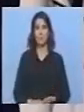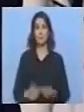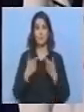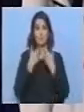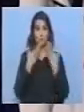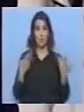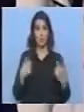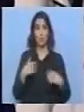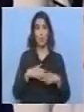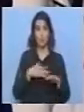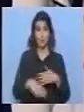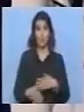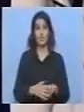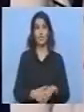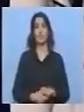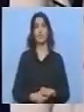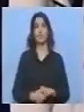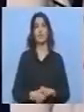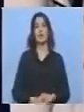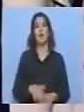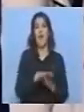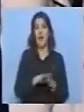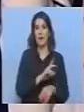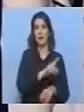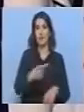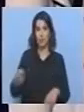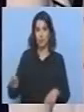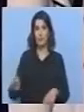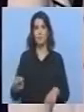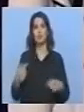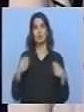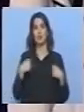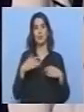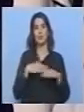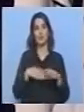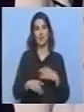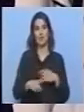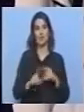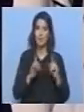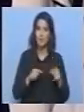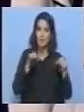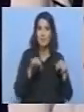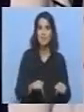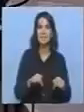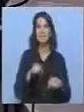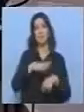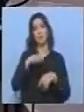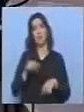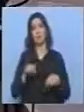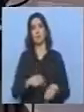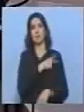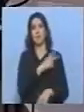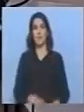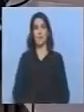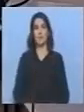fiz ou faço em tantos outros domínios, filo a partir dela e por causa dela.